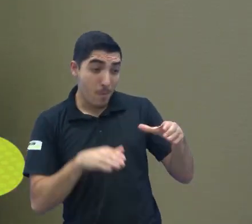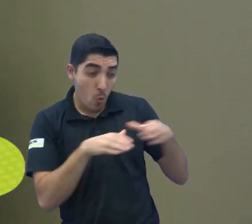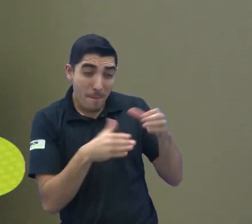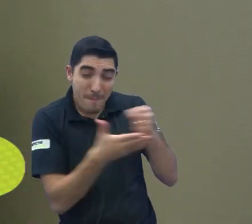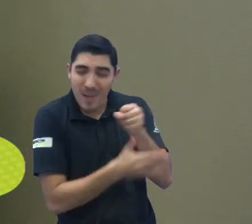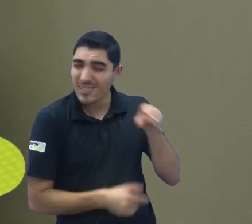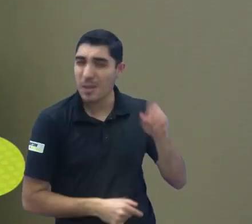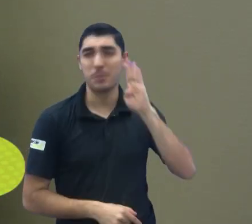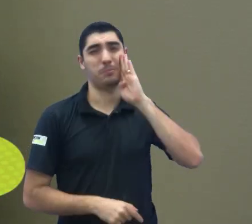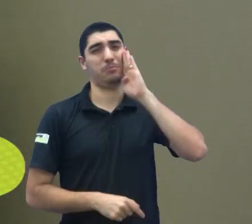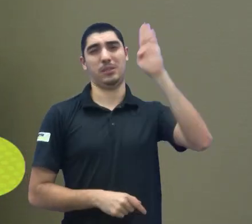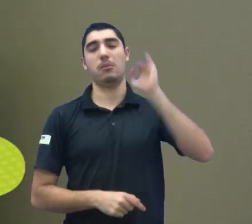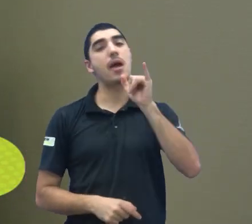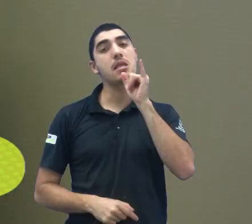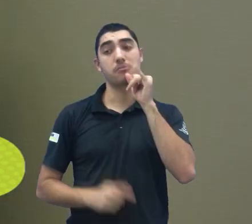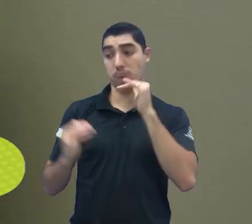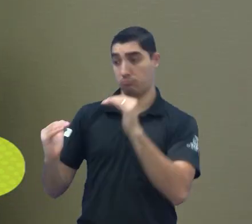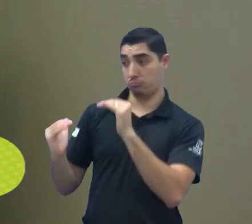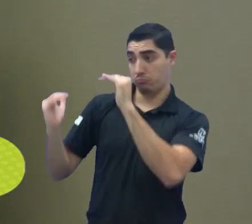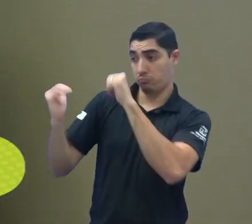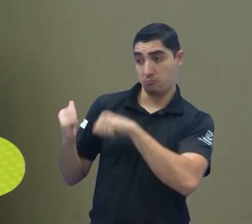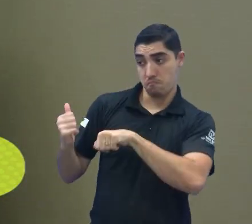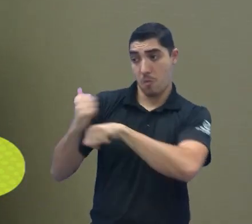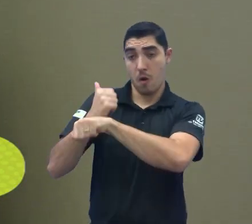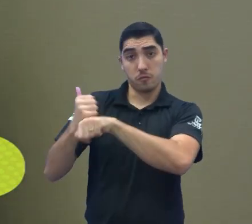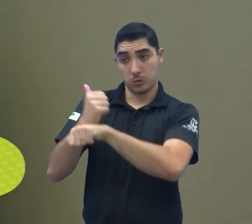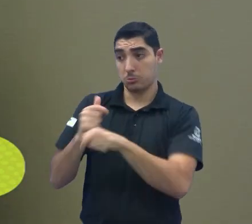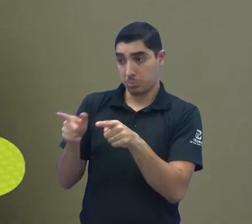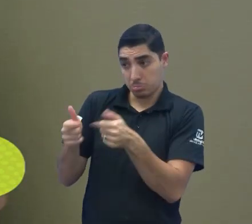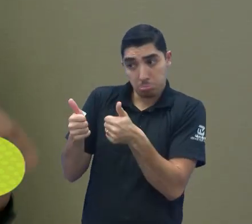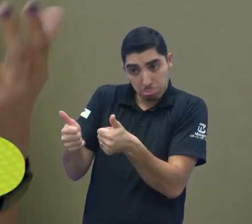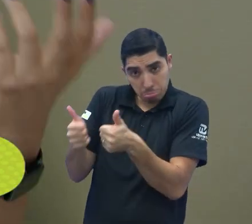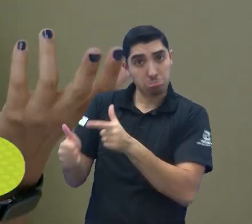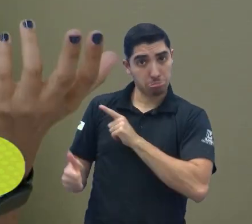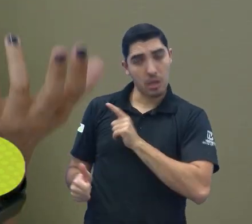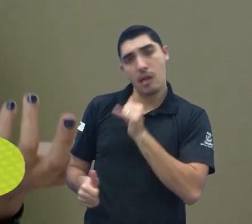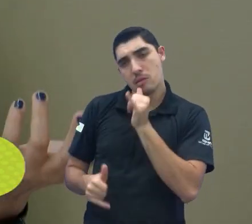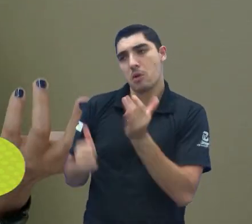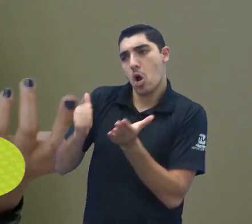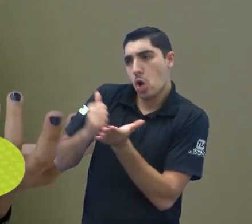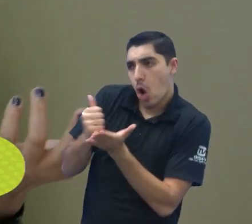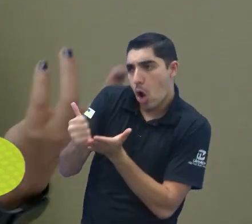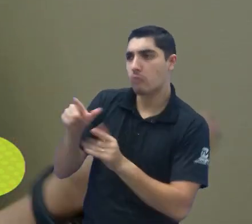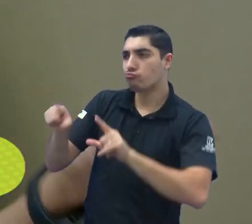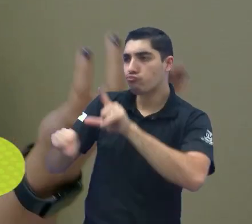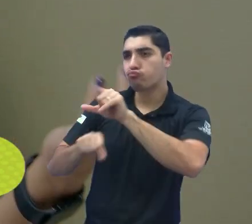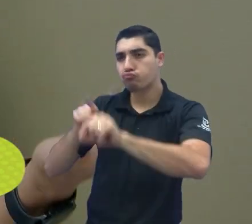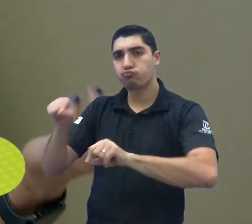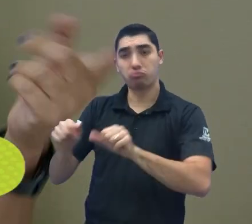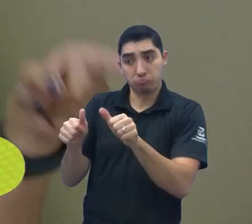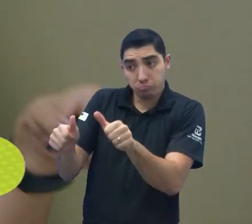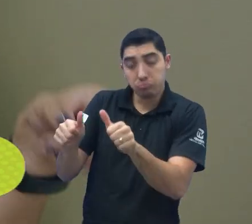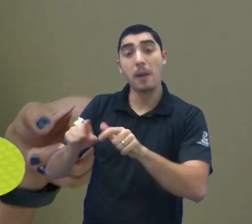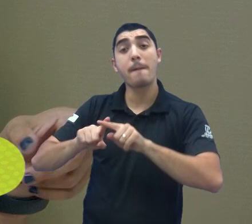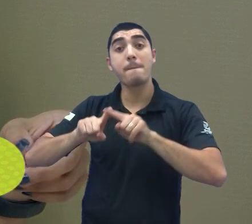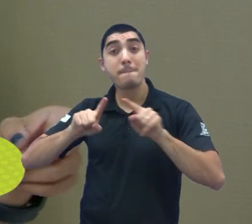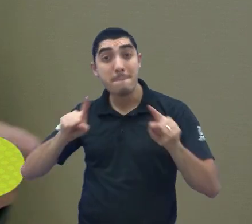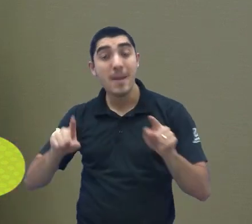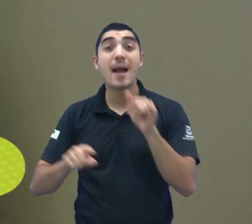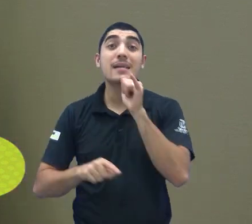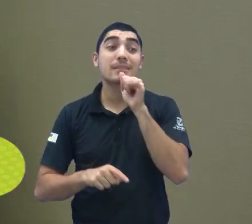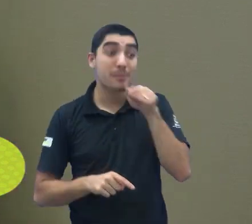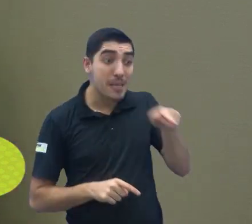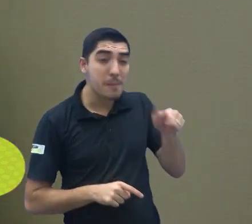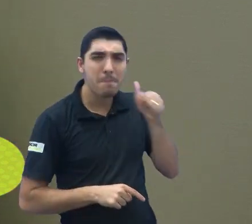você tem um adulto, você contrata, mas quando você consegue dar a oportunidade daquela atleta de